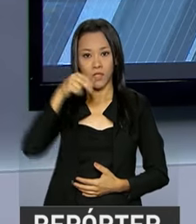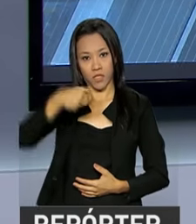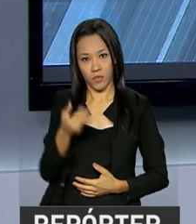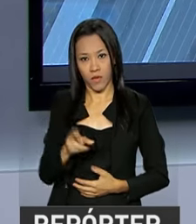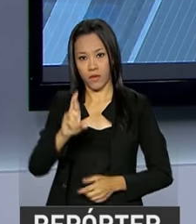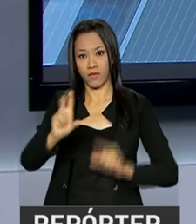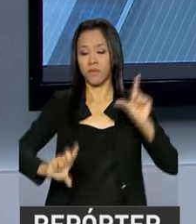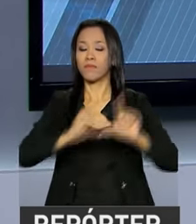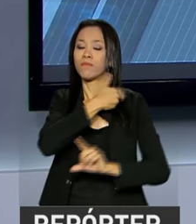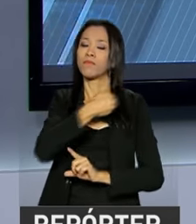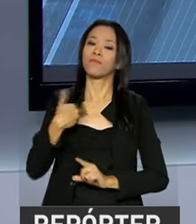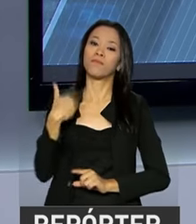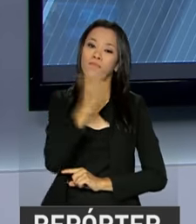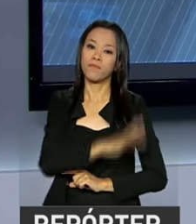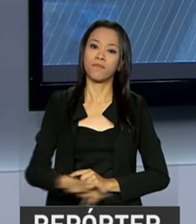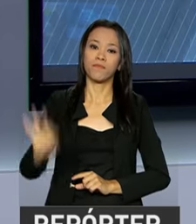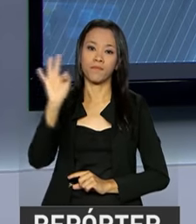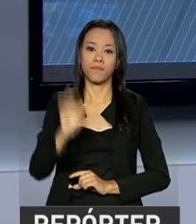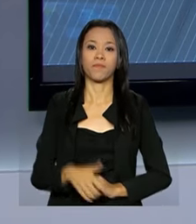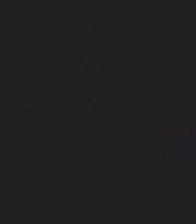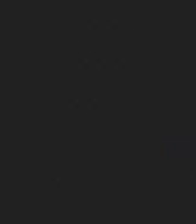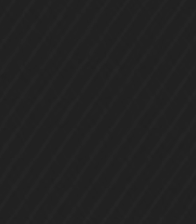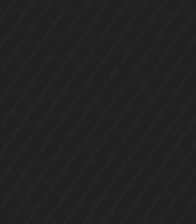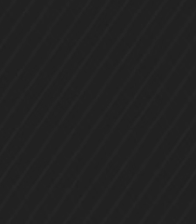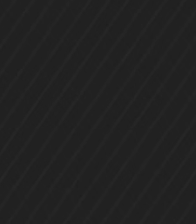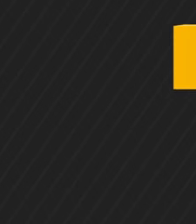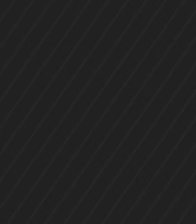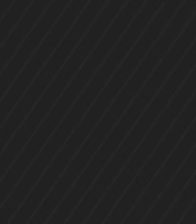na NBR a TV do Governo Federal